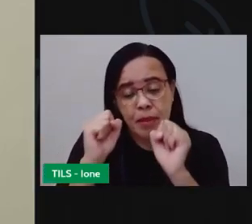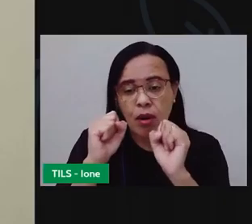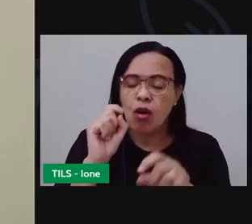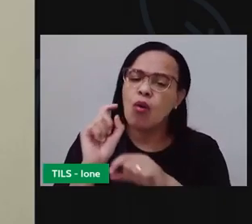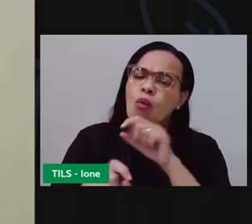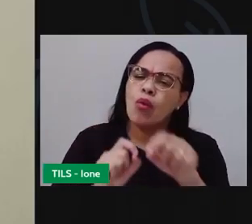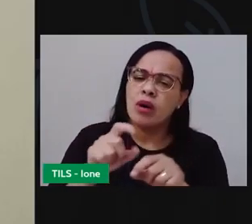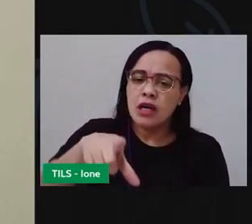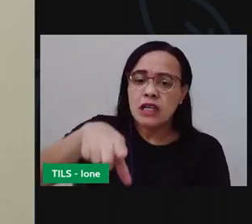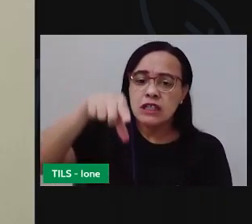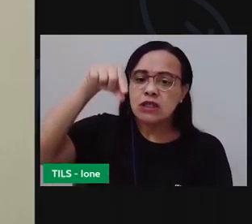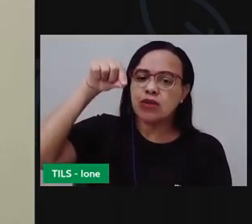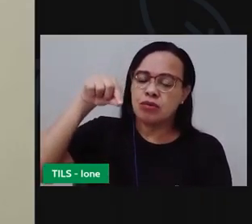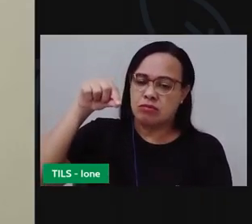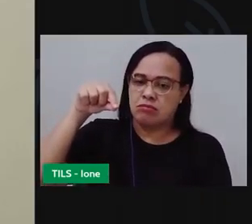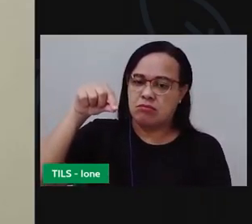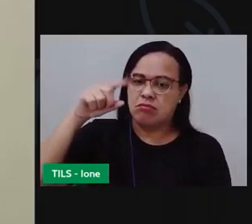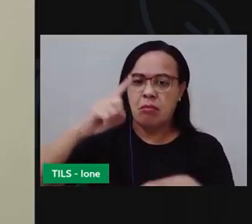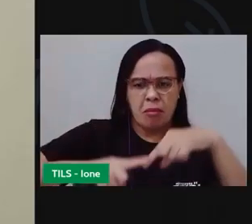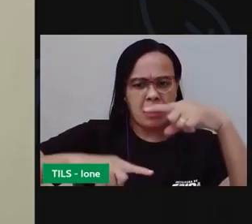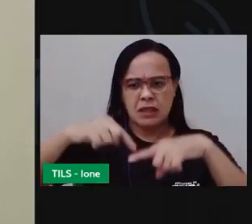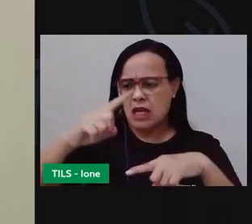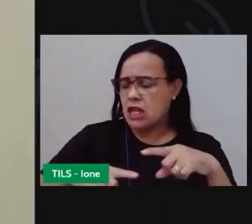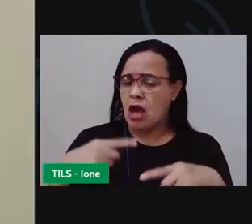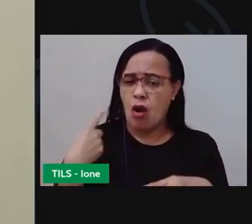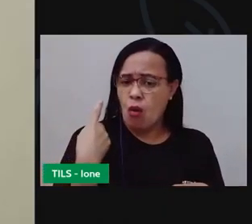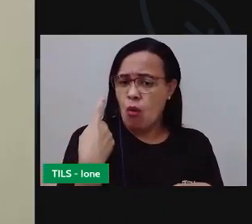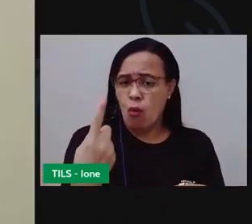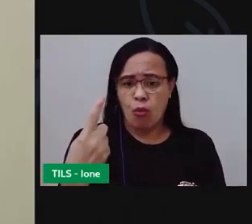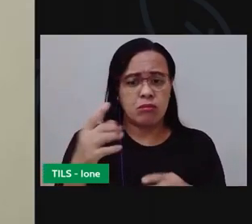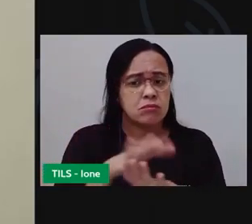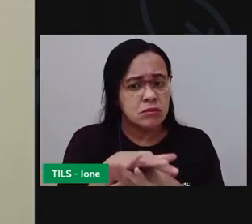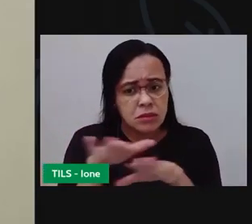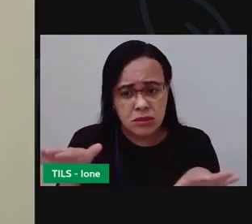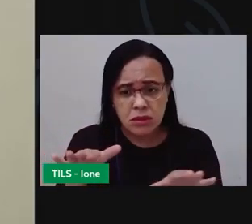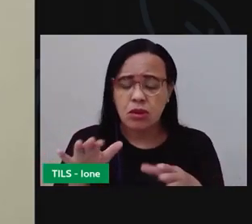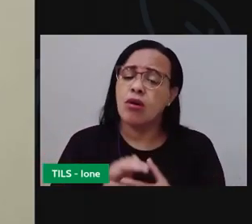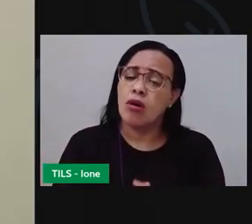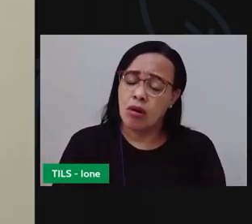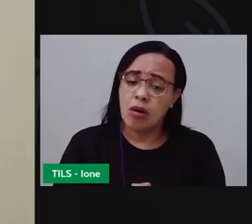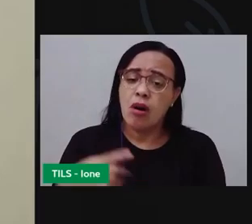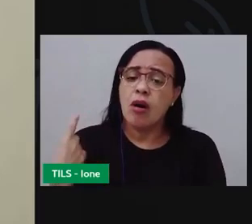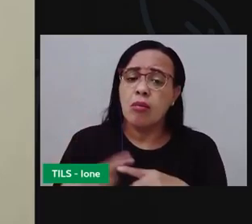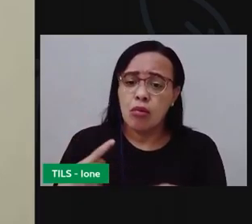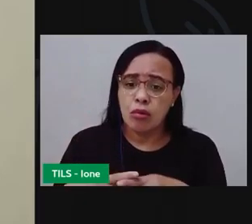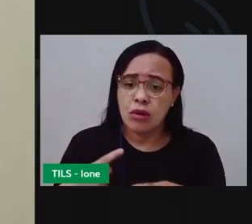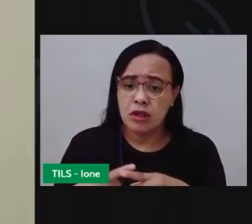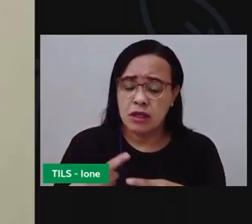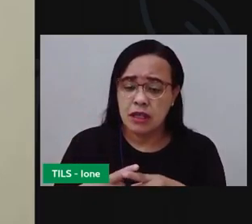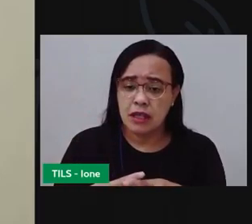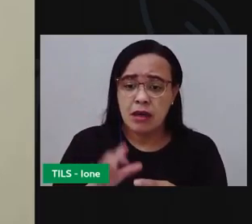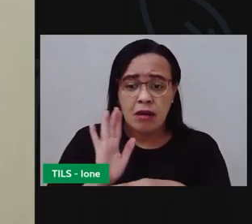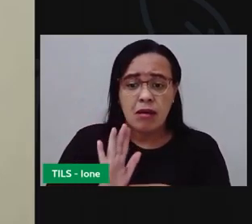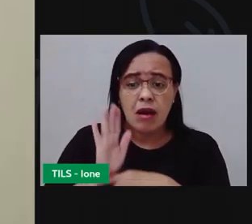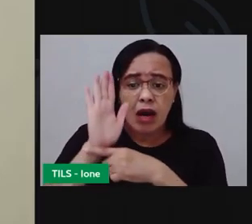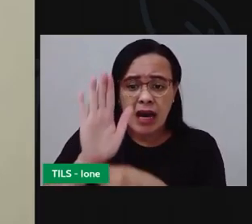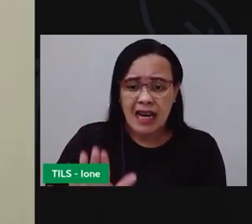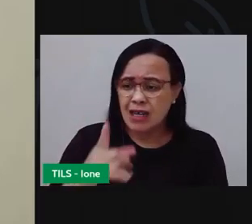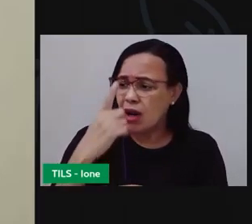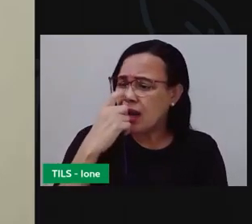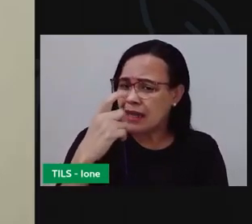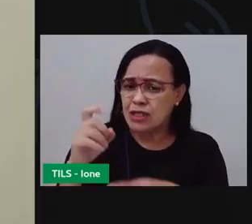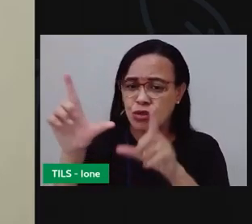embalagem só, ou papel ou plástico, para diminuir a produção de lixo,